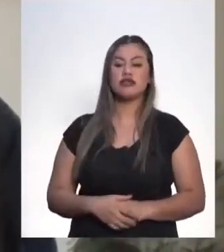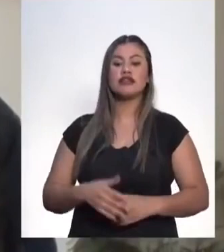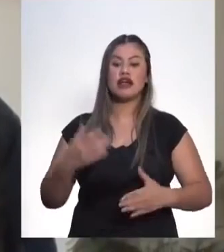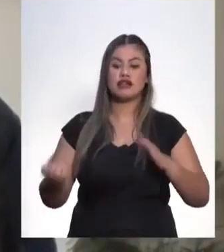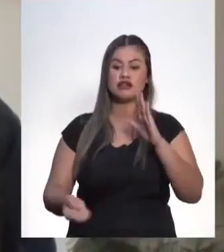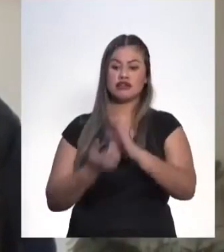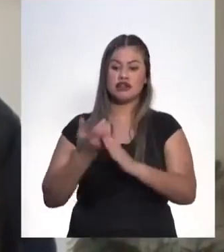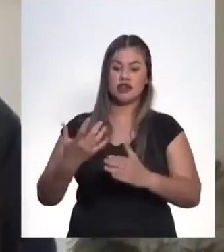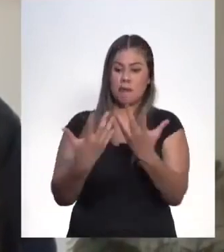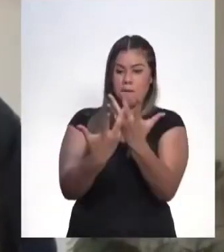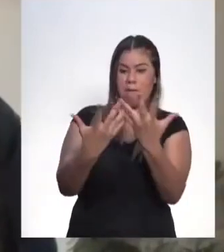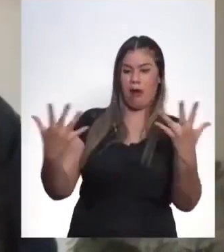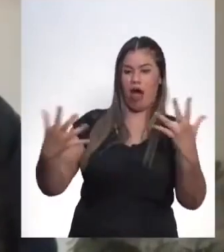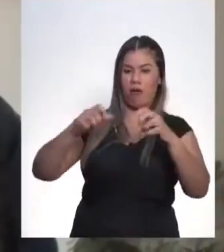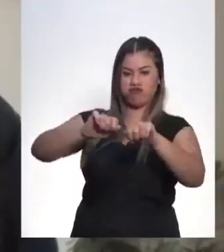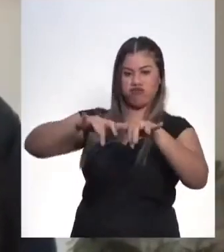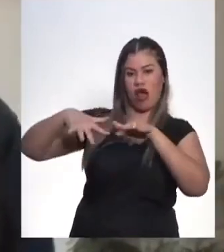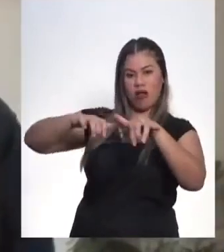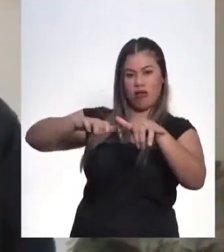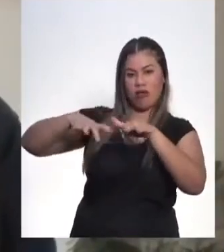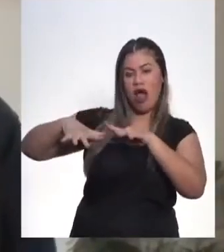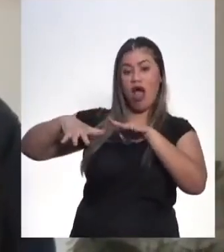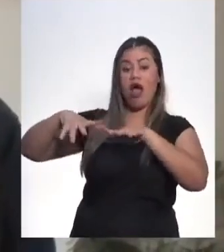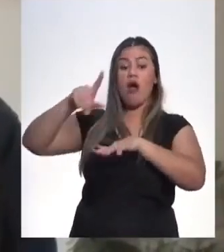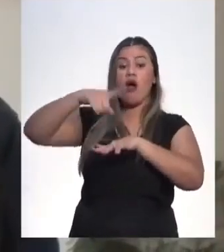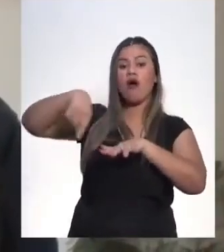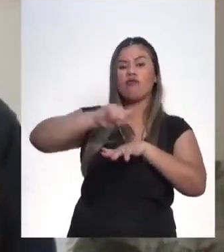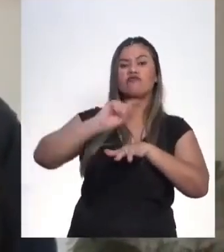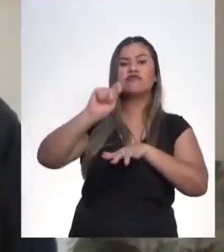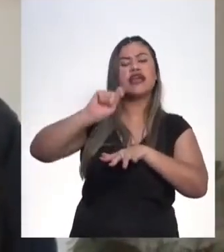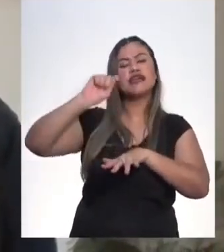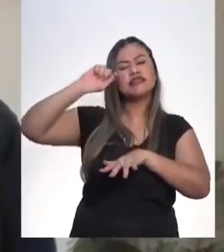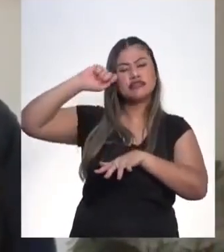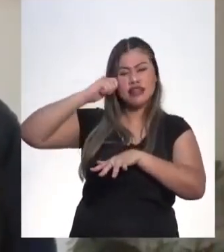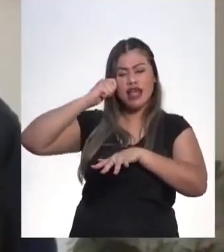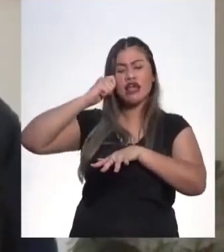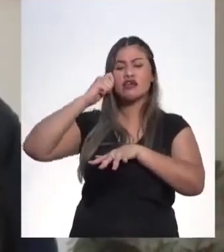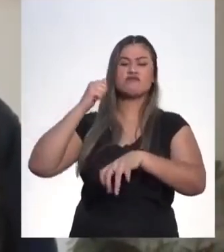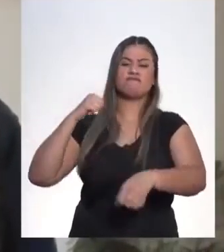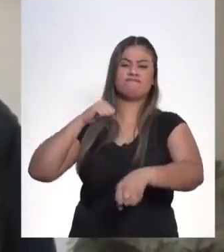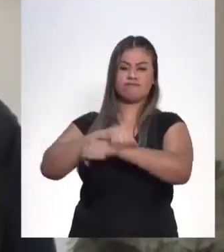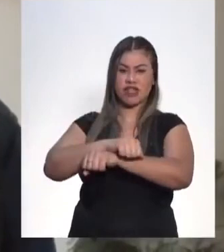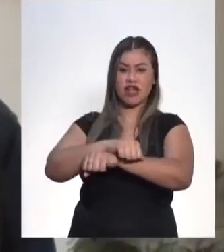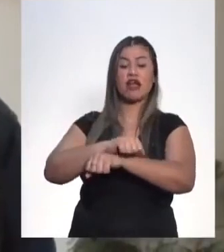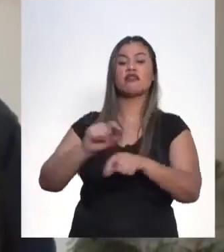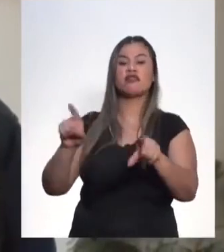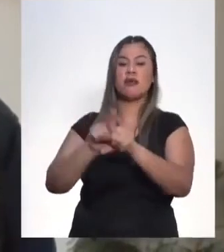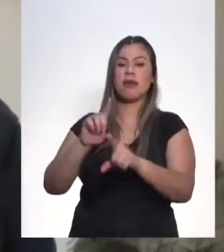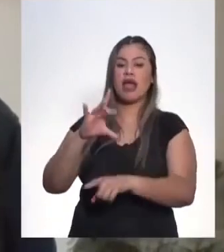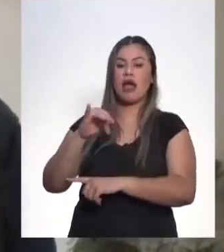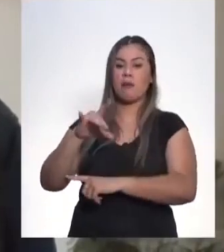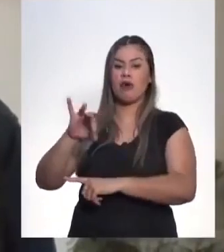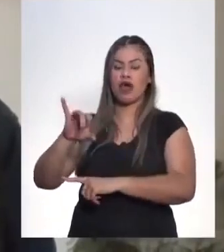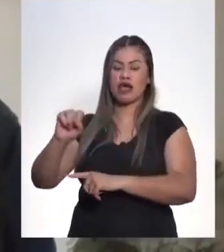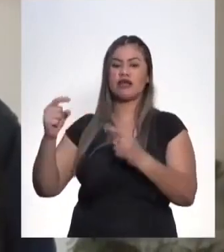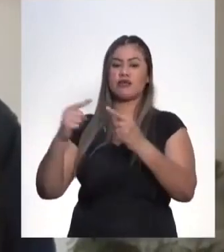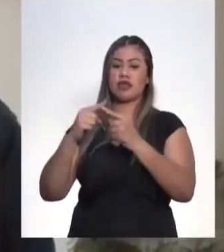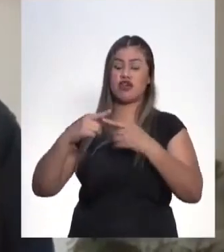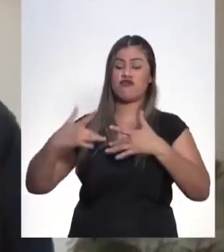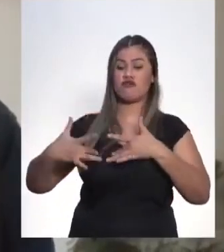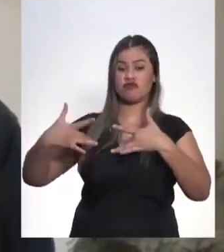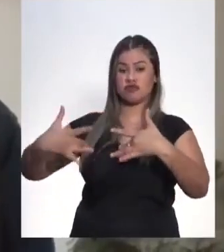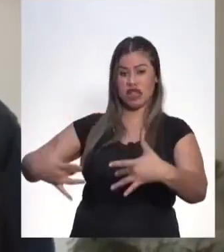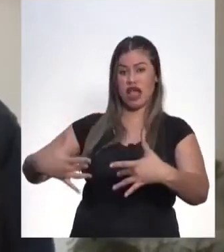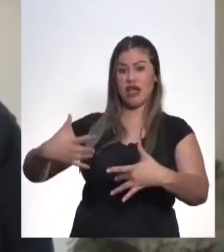corpo de combatente formado por negros escravizados e capoeiras, chamados Voluntários da Pátria.